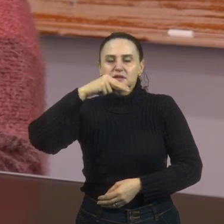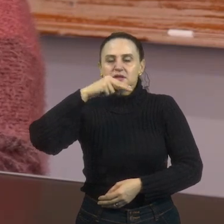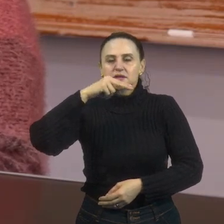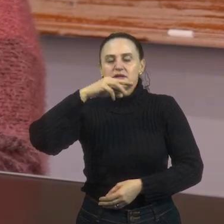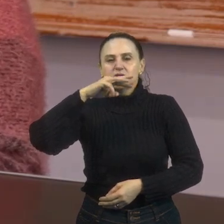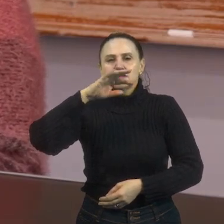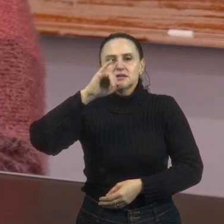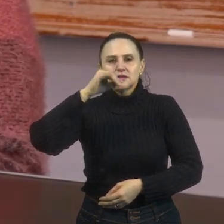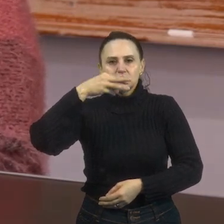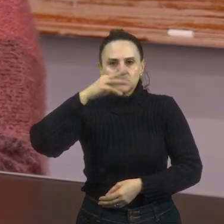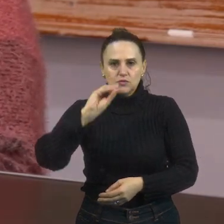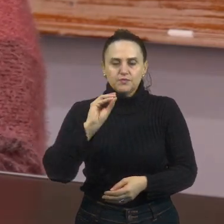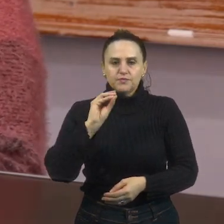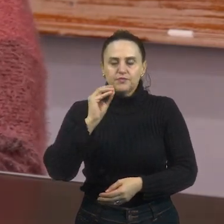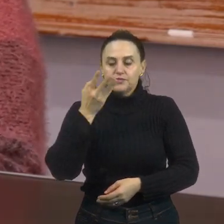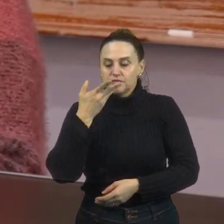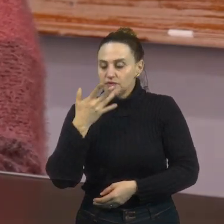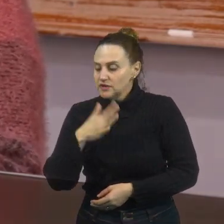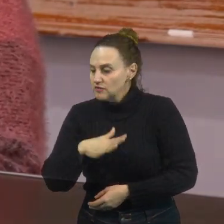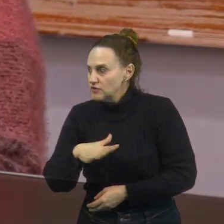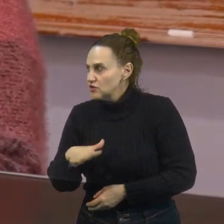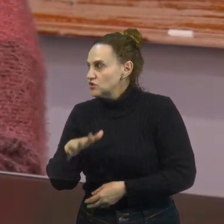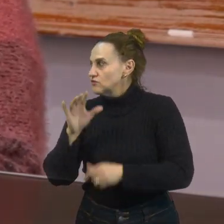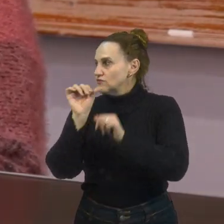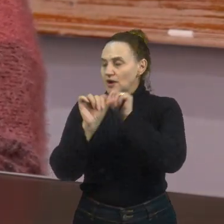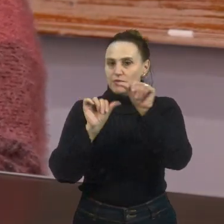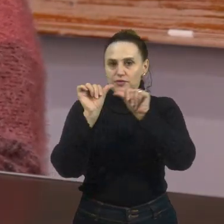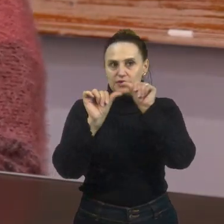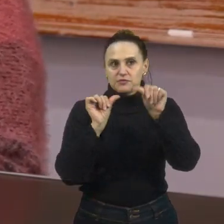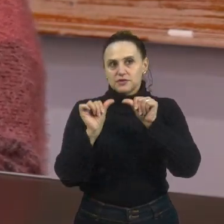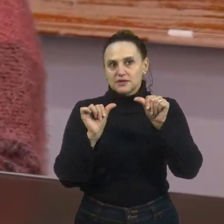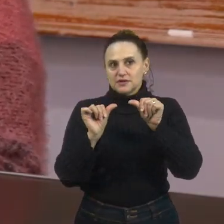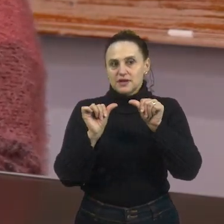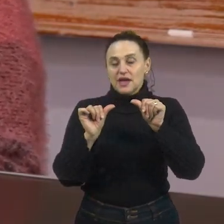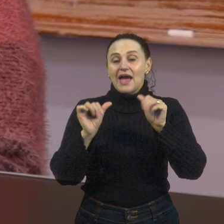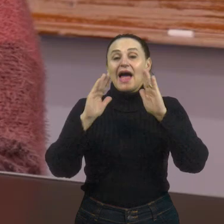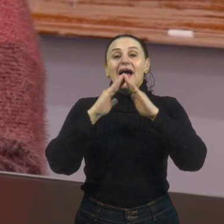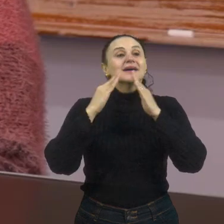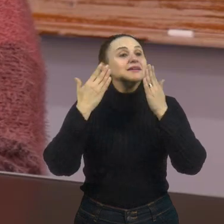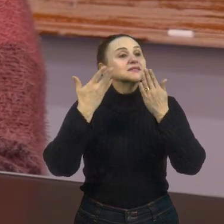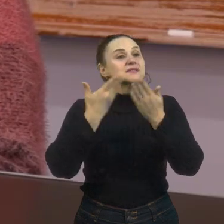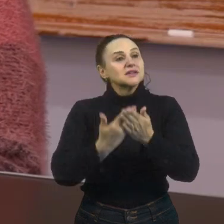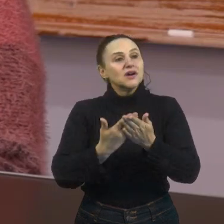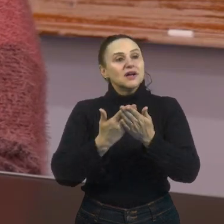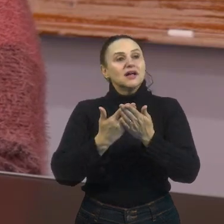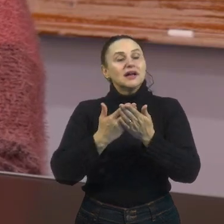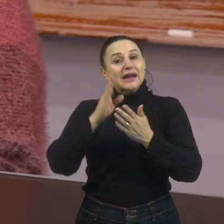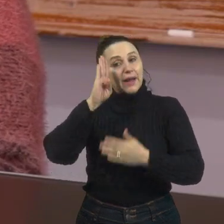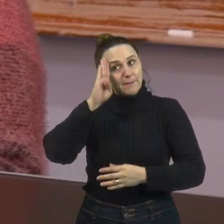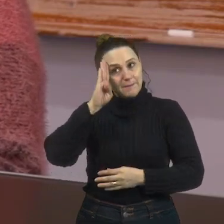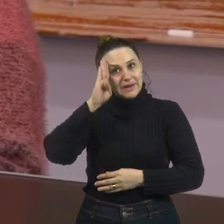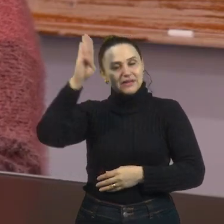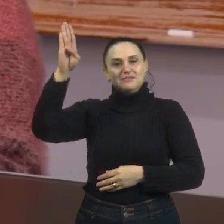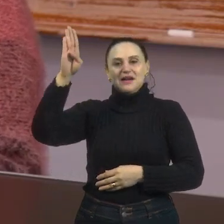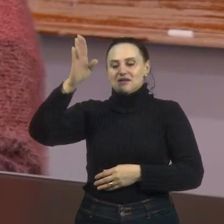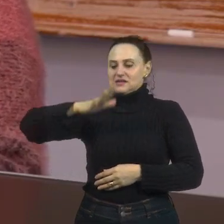Esse psiquismo infantil vai se modificar muito nessa relação, né? A escola é o principal espaço